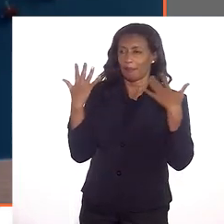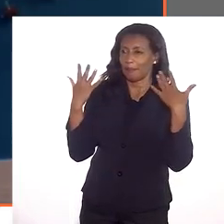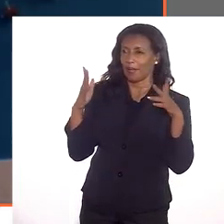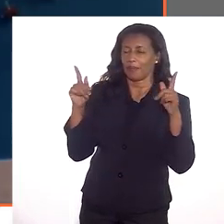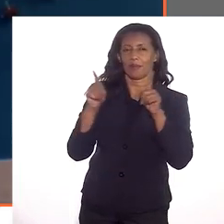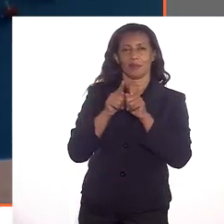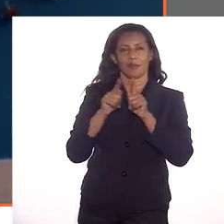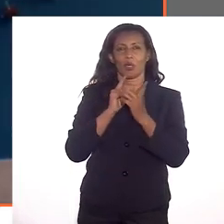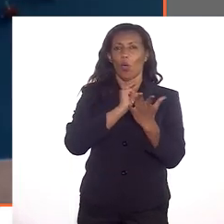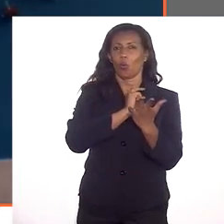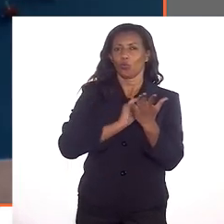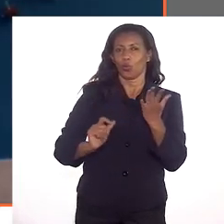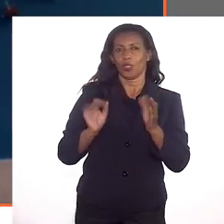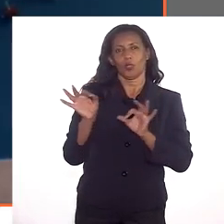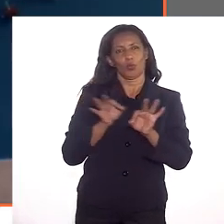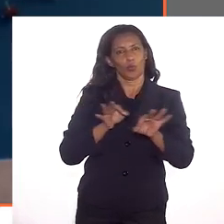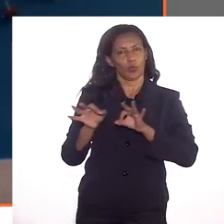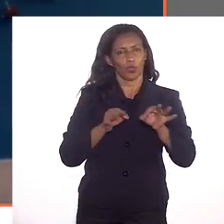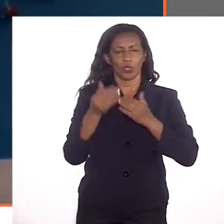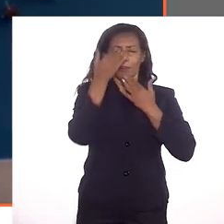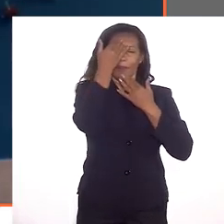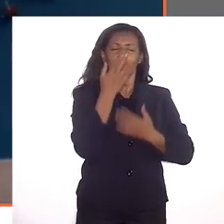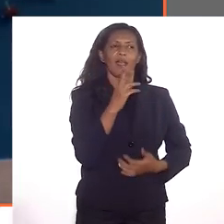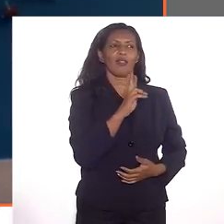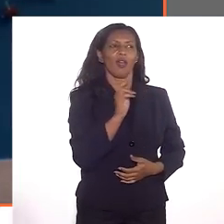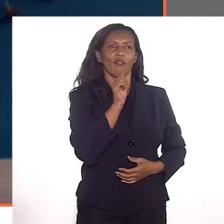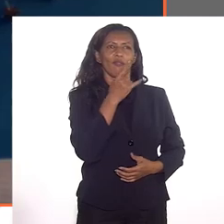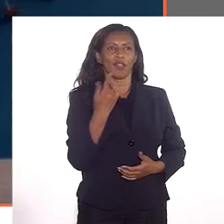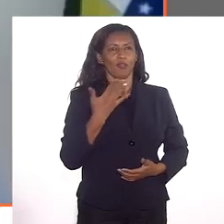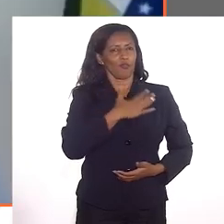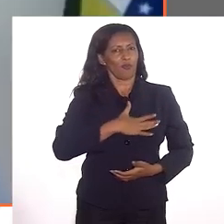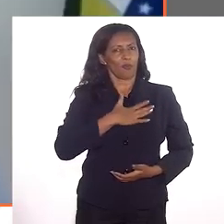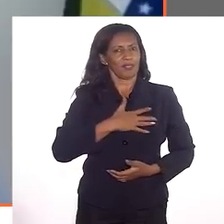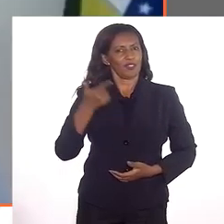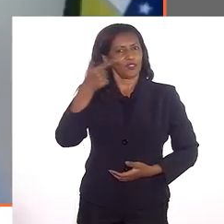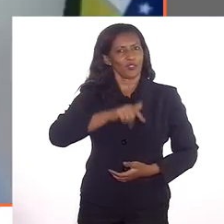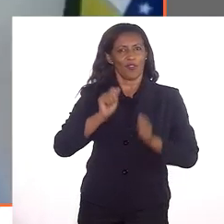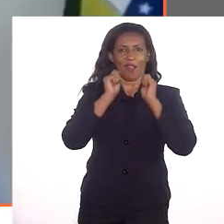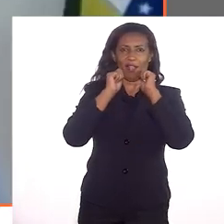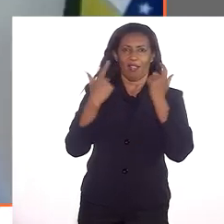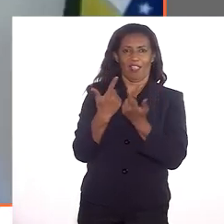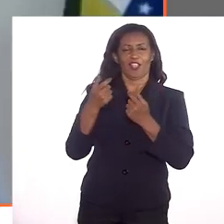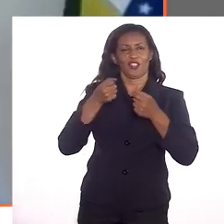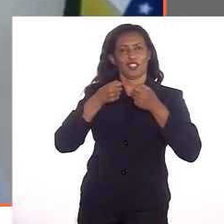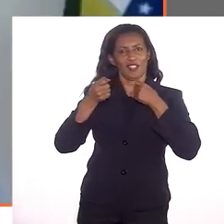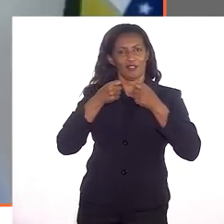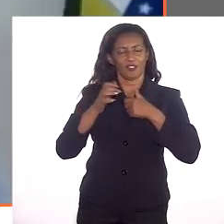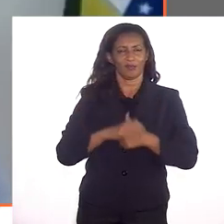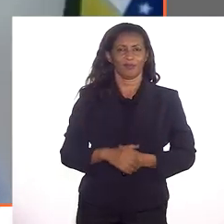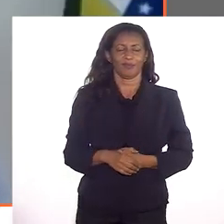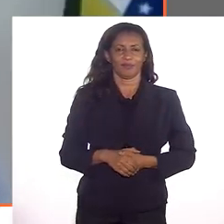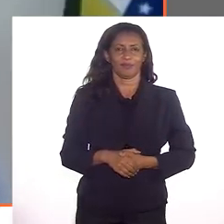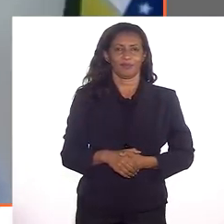e te parabenizar também pela autoria aí do projeto. Obrigado, Rafael. Até a próxima. Foi um prazer participar novamente aqui do Alerj